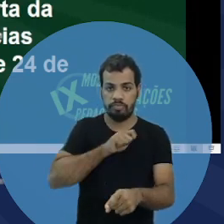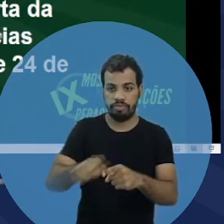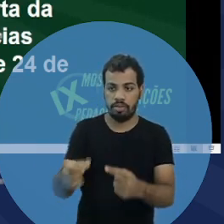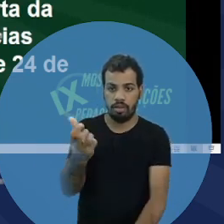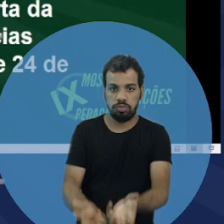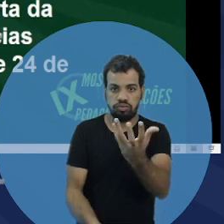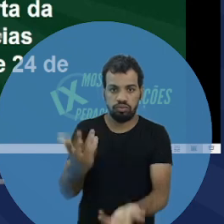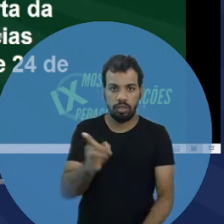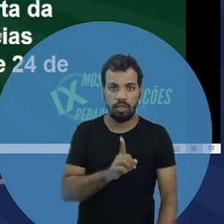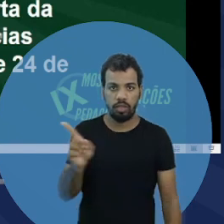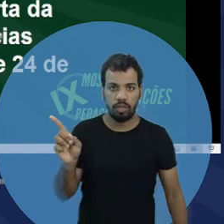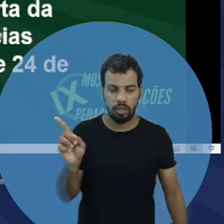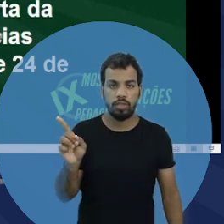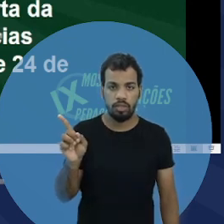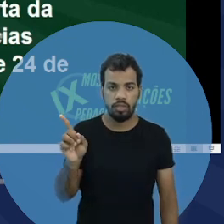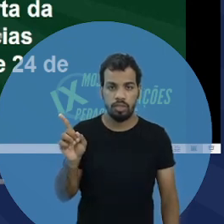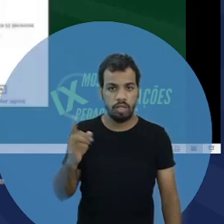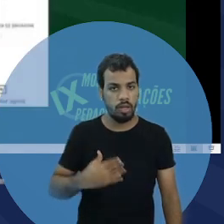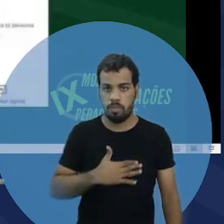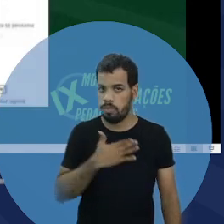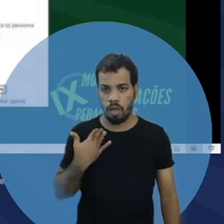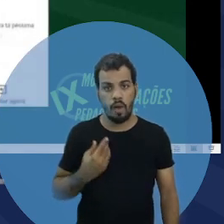a perder sua vida.